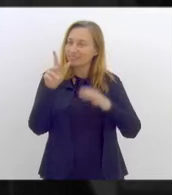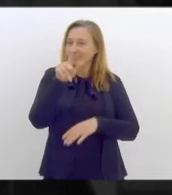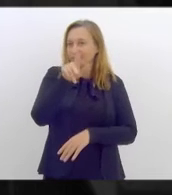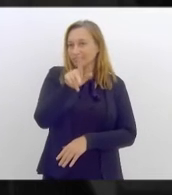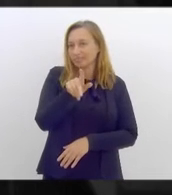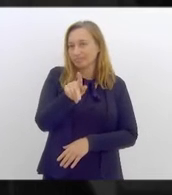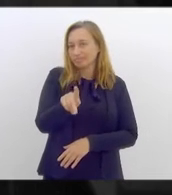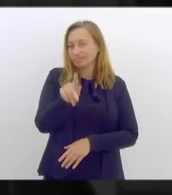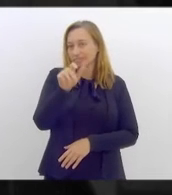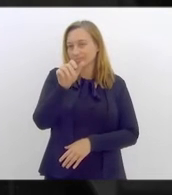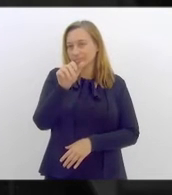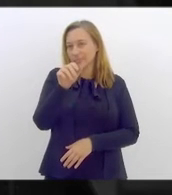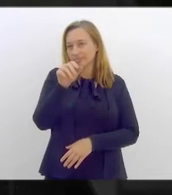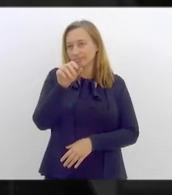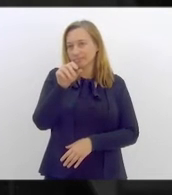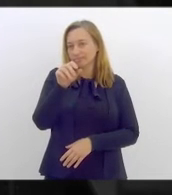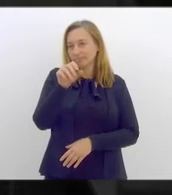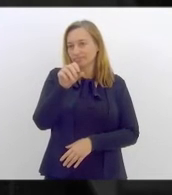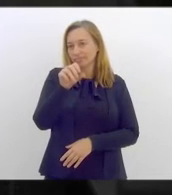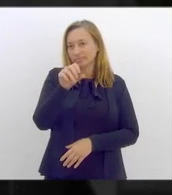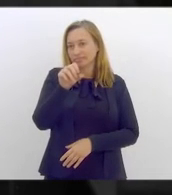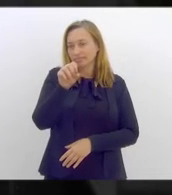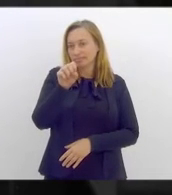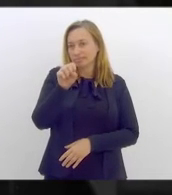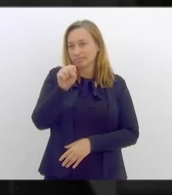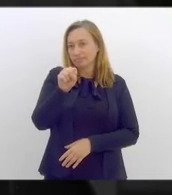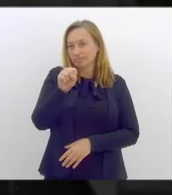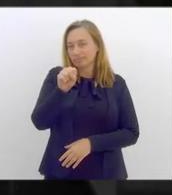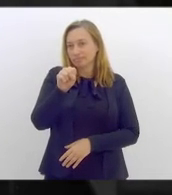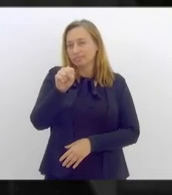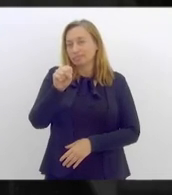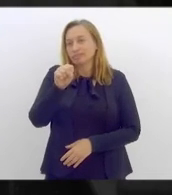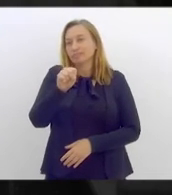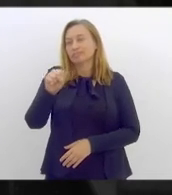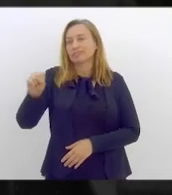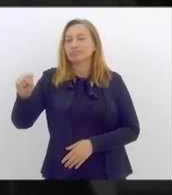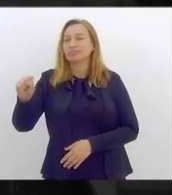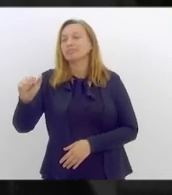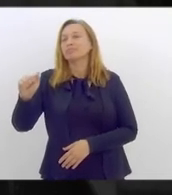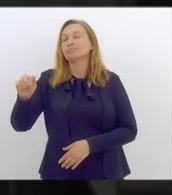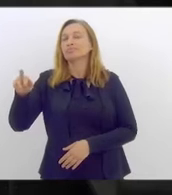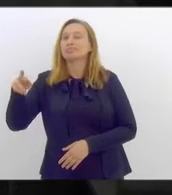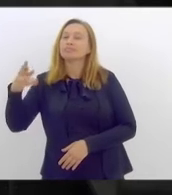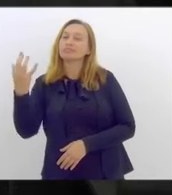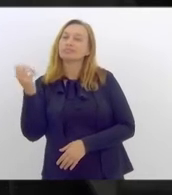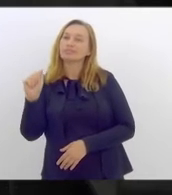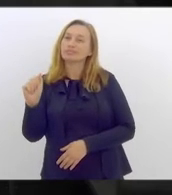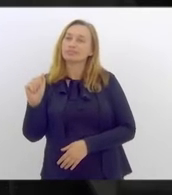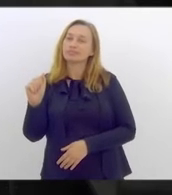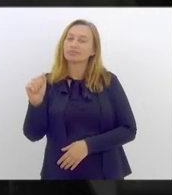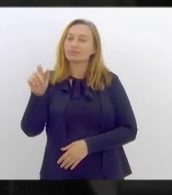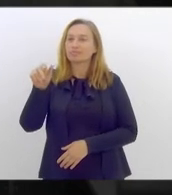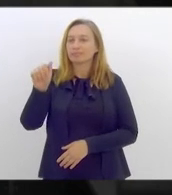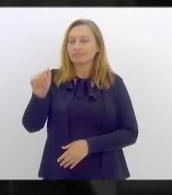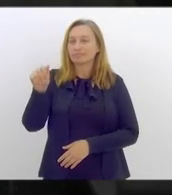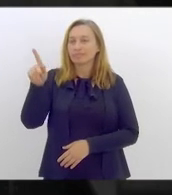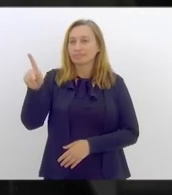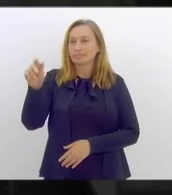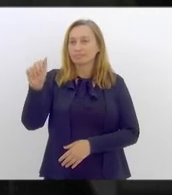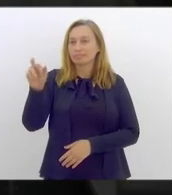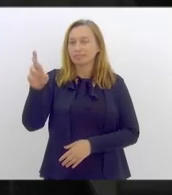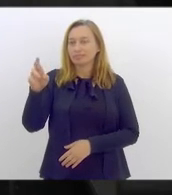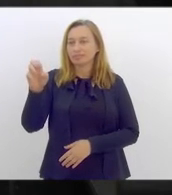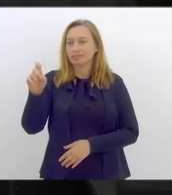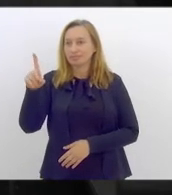do Brasil Nossa Senhora Aparecida mas eu me refiro ao Dia das Crianças porque é muito comum é que sejam